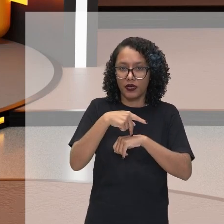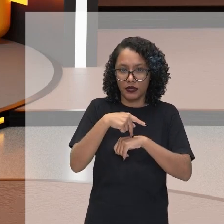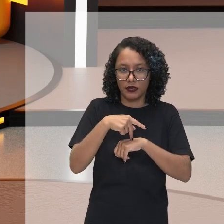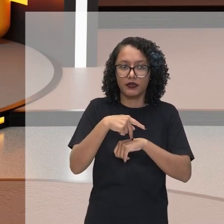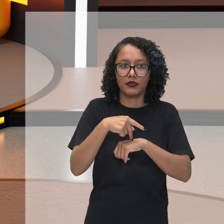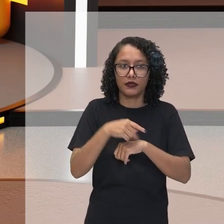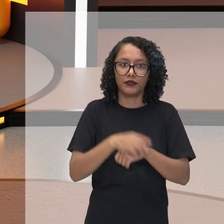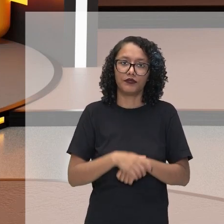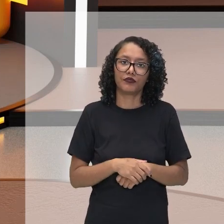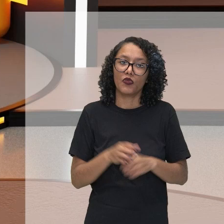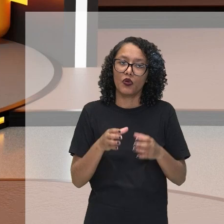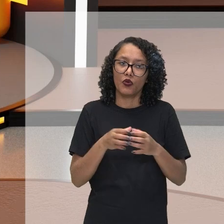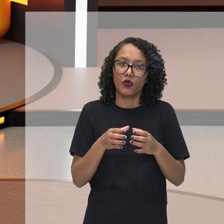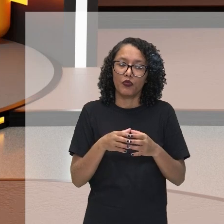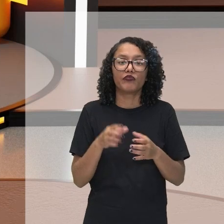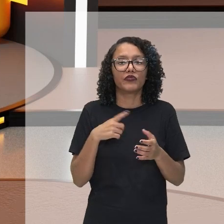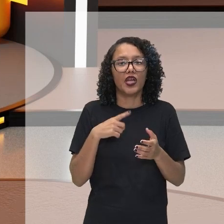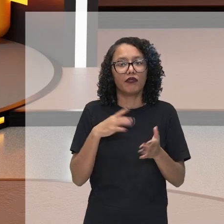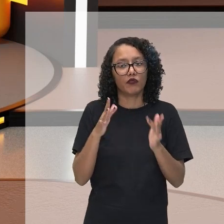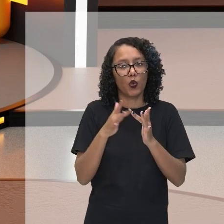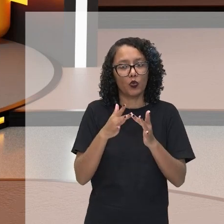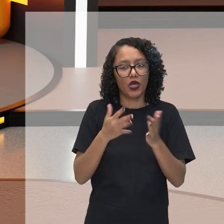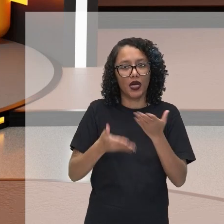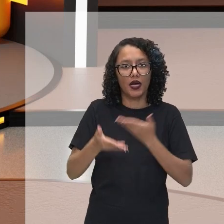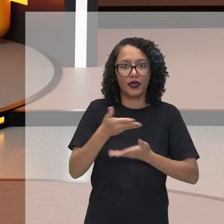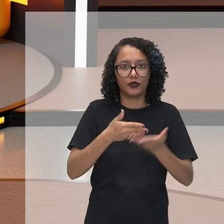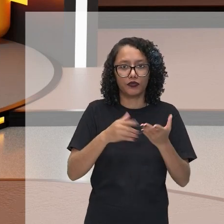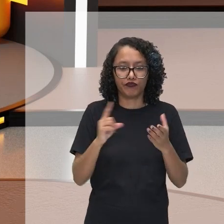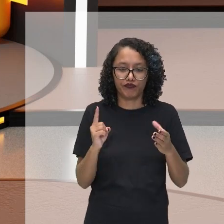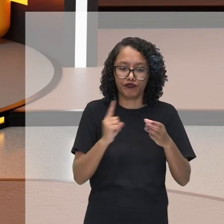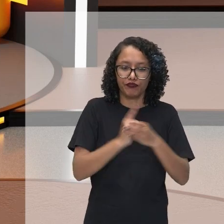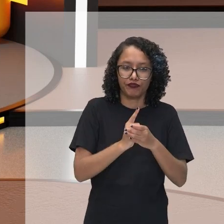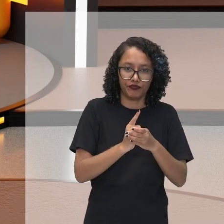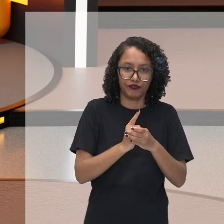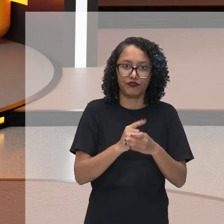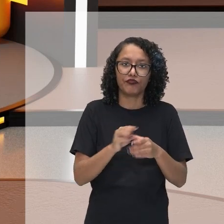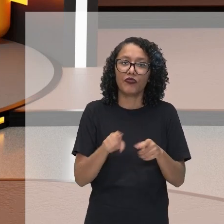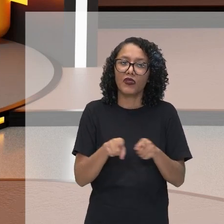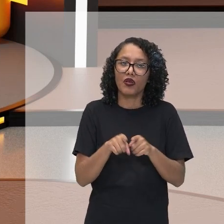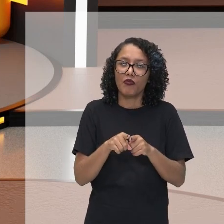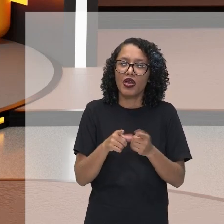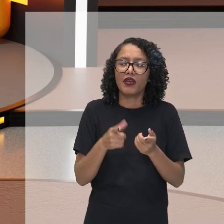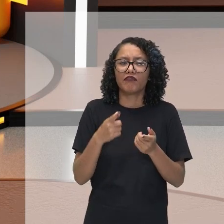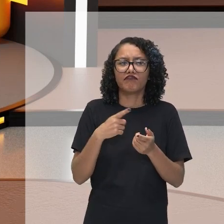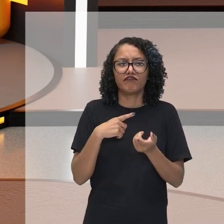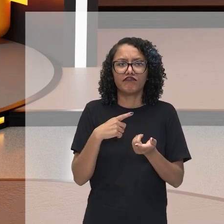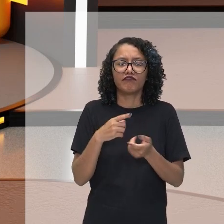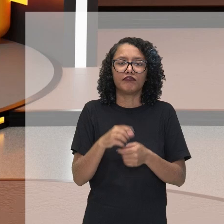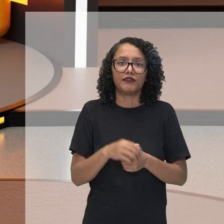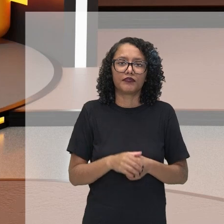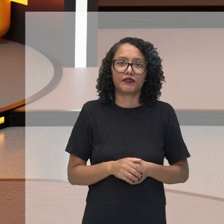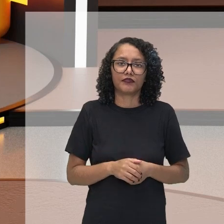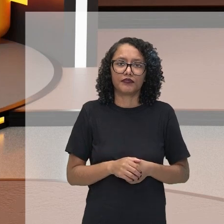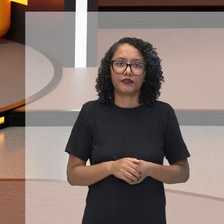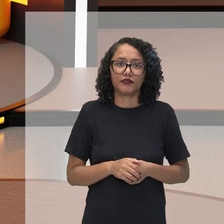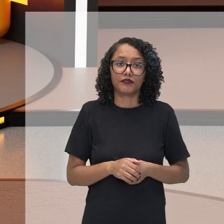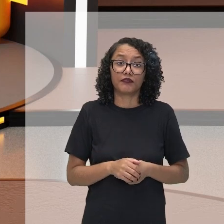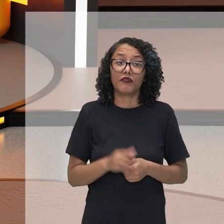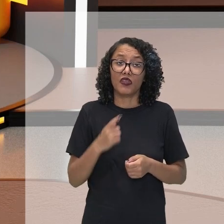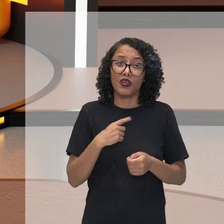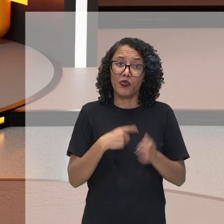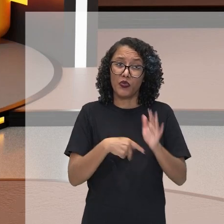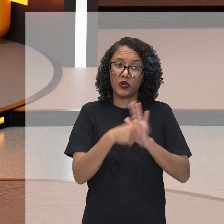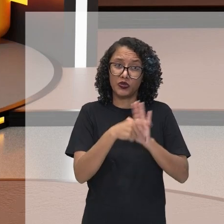conexão, tá? Então, o país, ele realmente conseguiu integrar-se ali aos circuitos globalizados e desenvolveu ali políticas internas